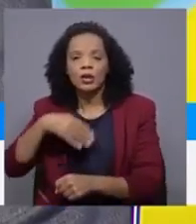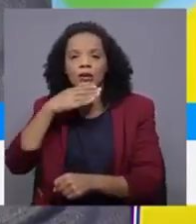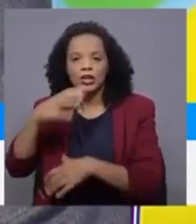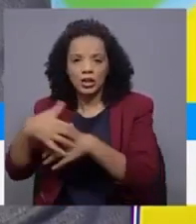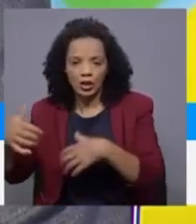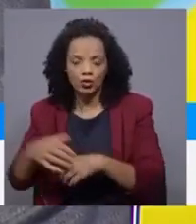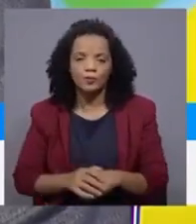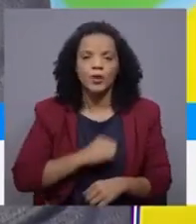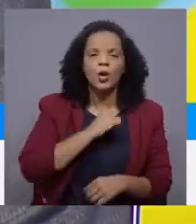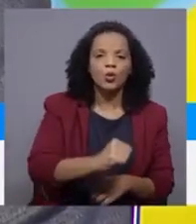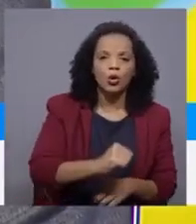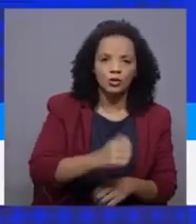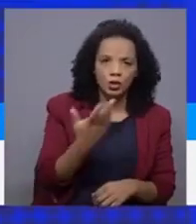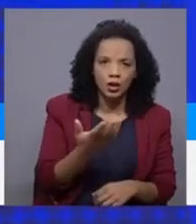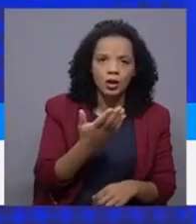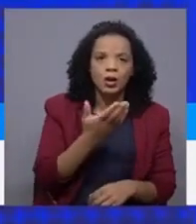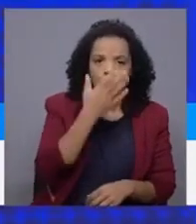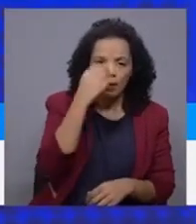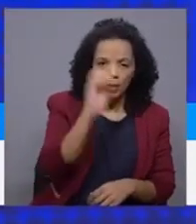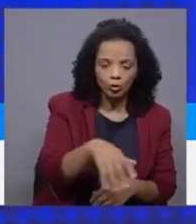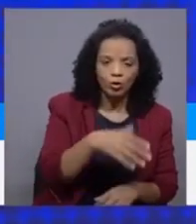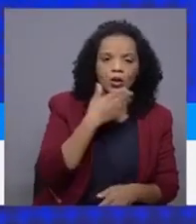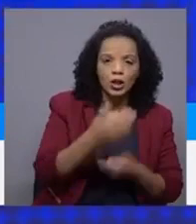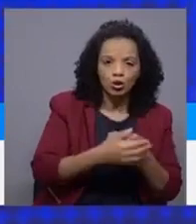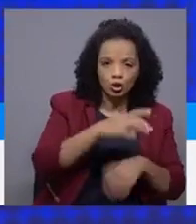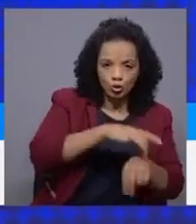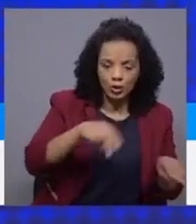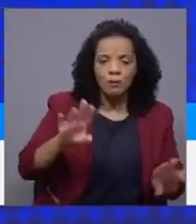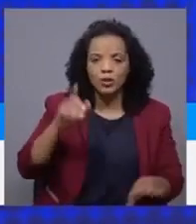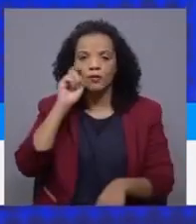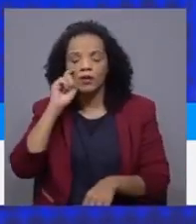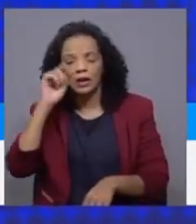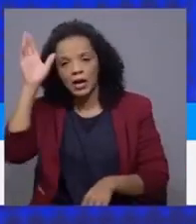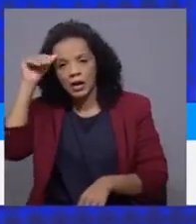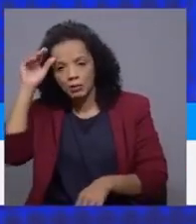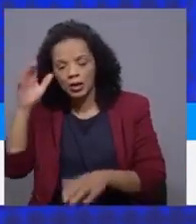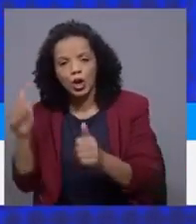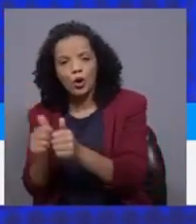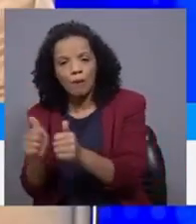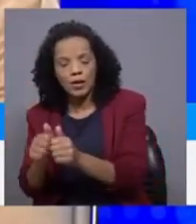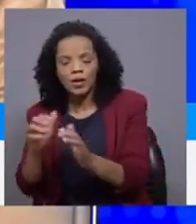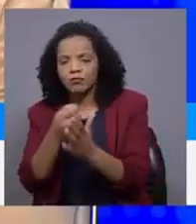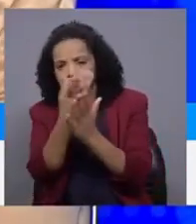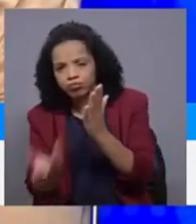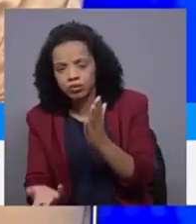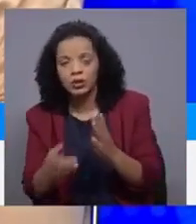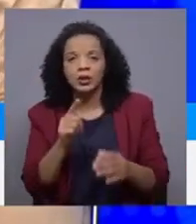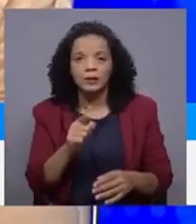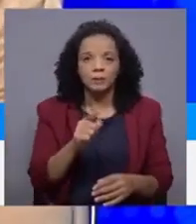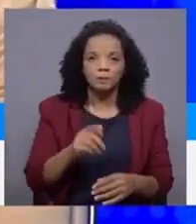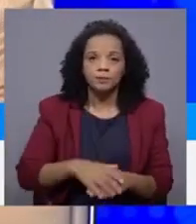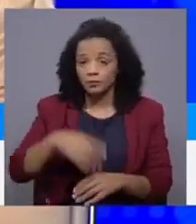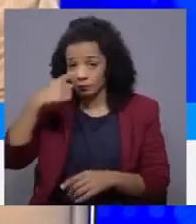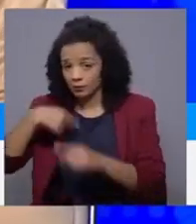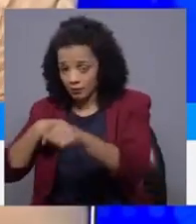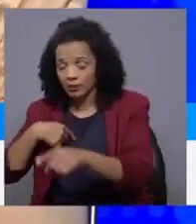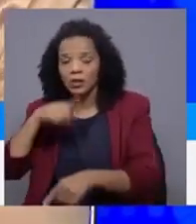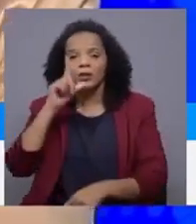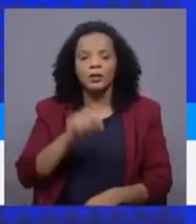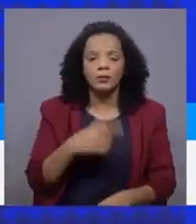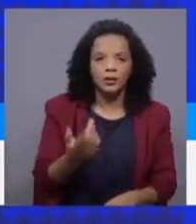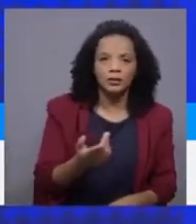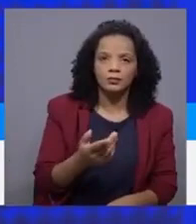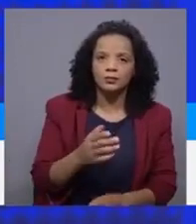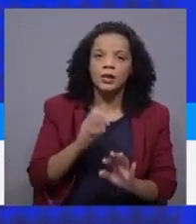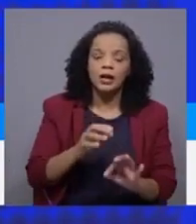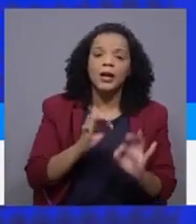a criminalização do abandono de idosos nos hospitais, mas defende a criminalização do abandono de animais de companhia, de todos os animais que agora vêm no vosso hospital. Tudo isso e mais algumas coisas. É contra a eutanásia. Tem